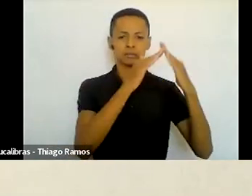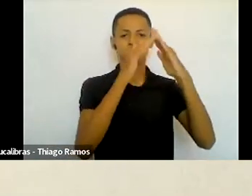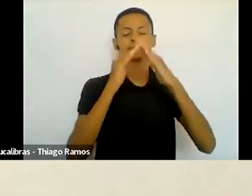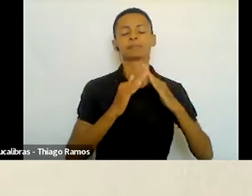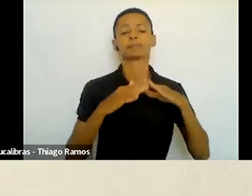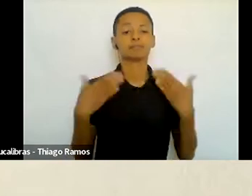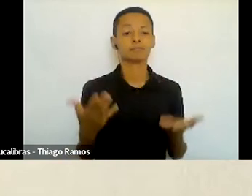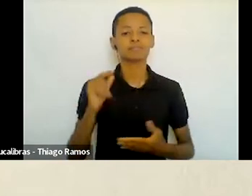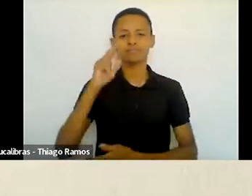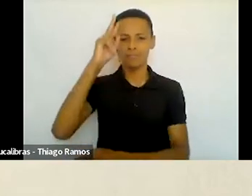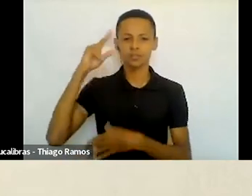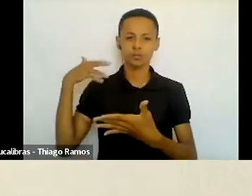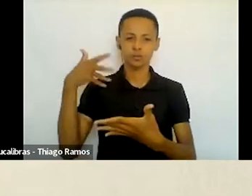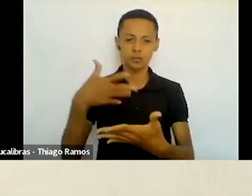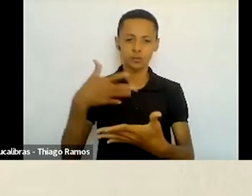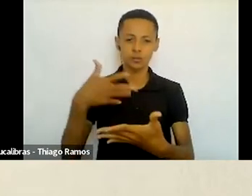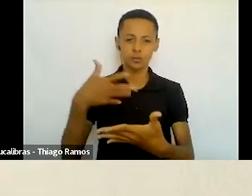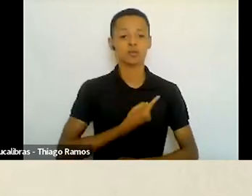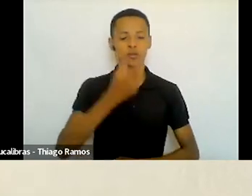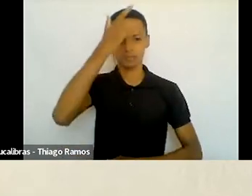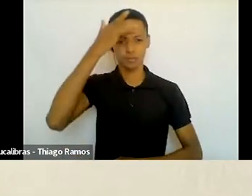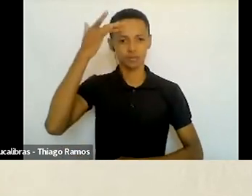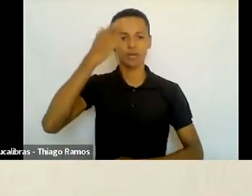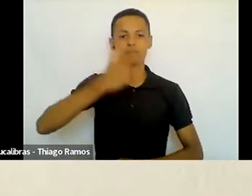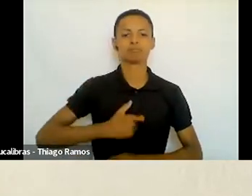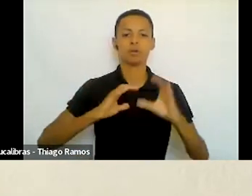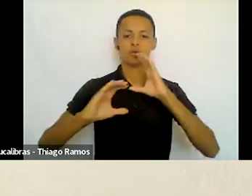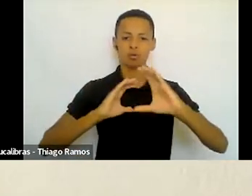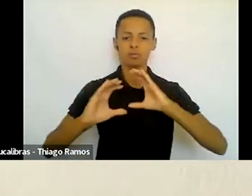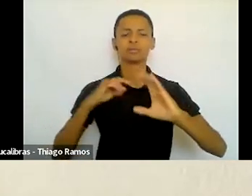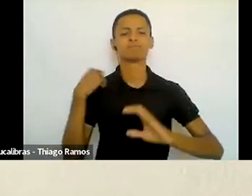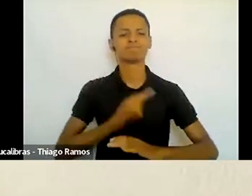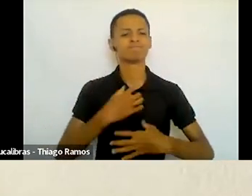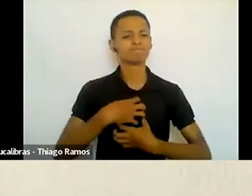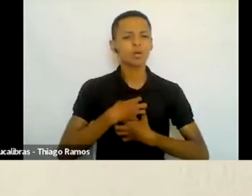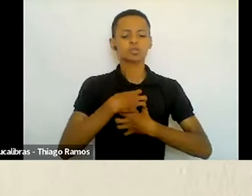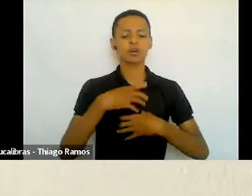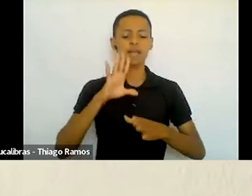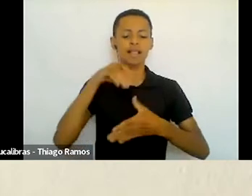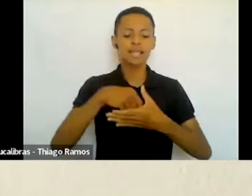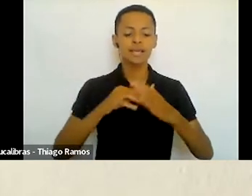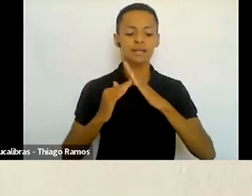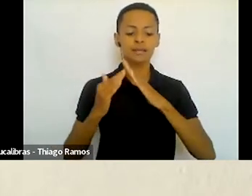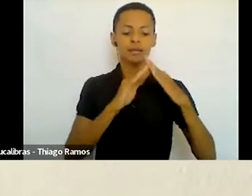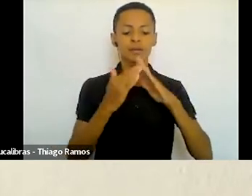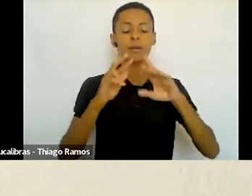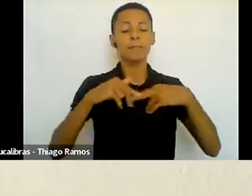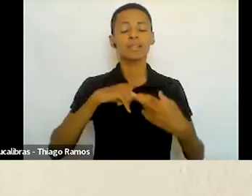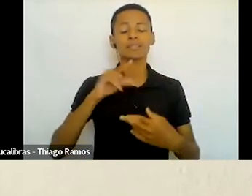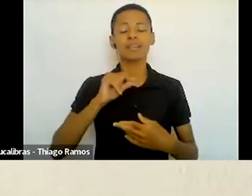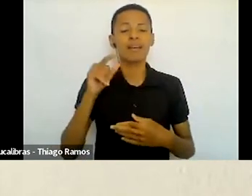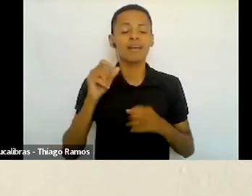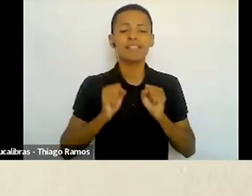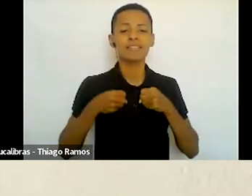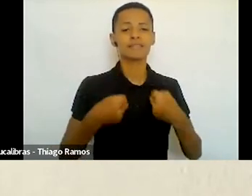Historicamente, nós, comunicadores e comunicadoras como eu, sofremos na favela por apenas defender o direito à vida e fazer